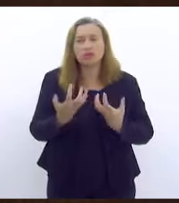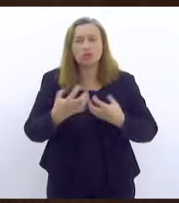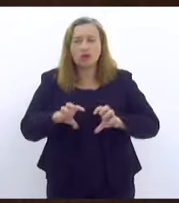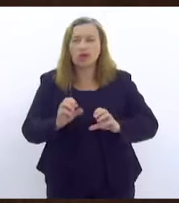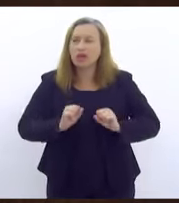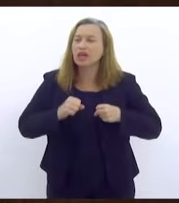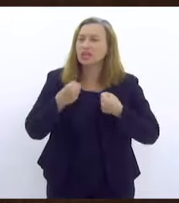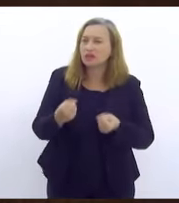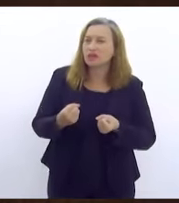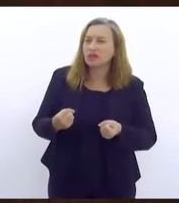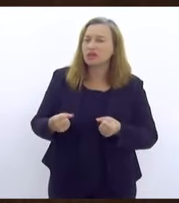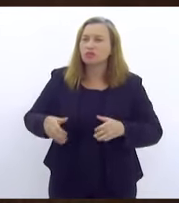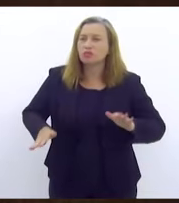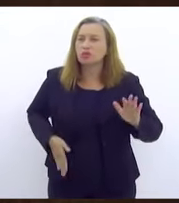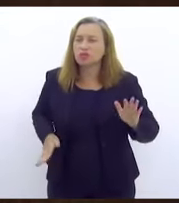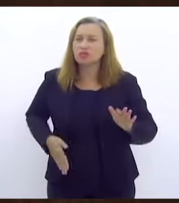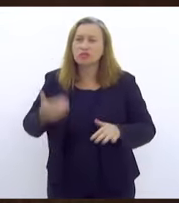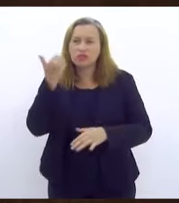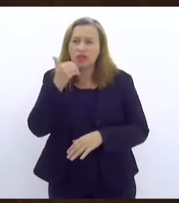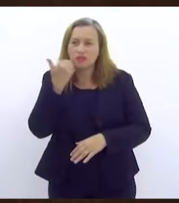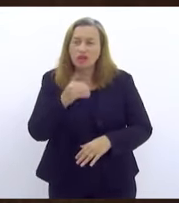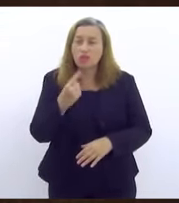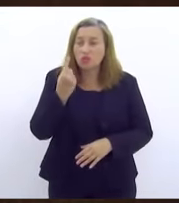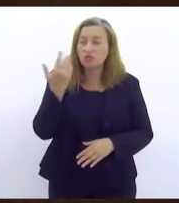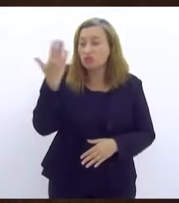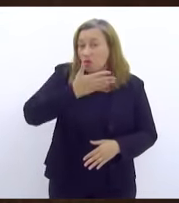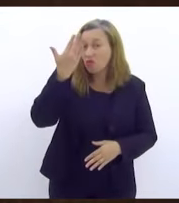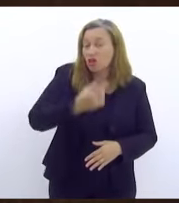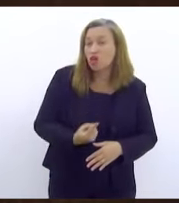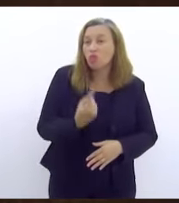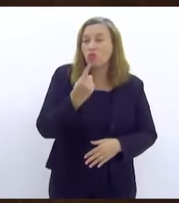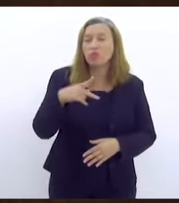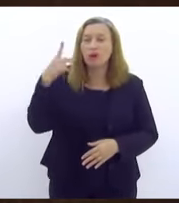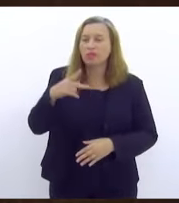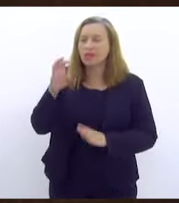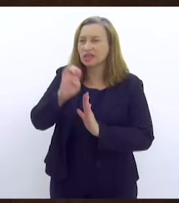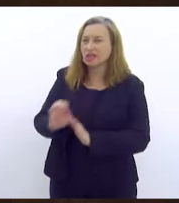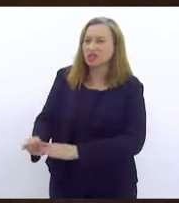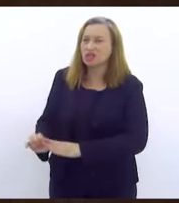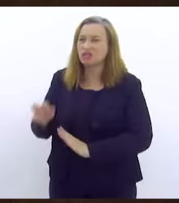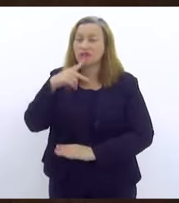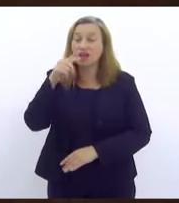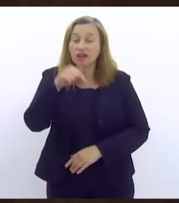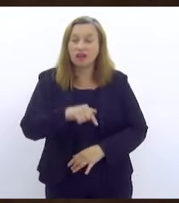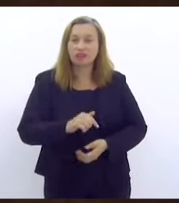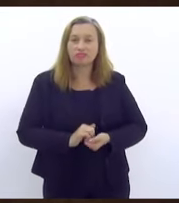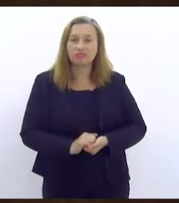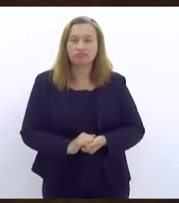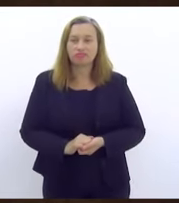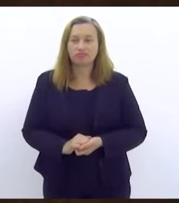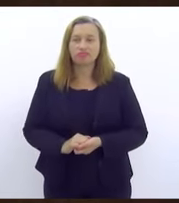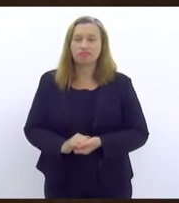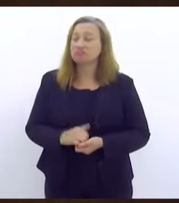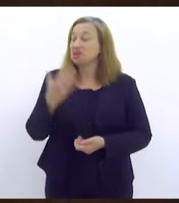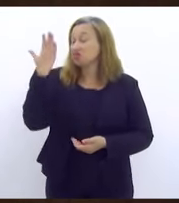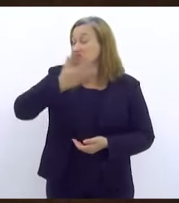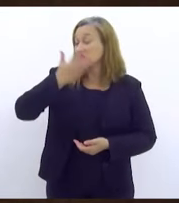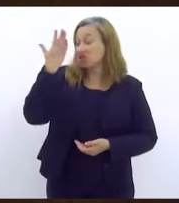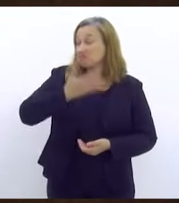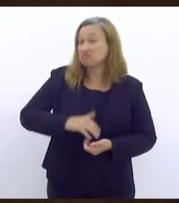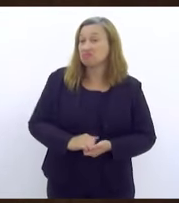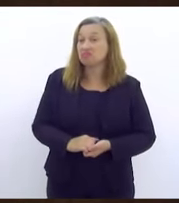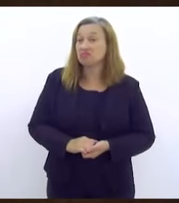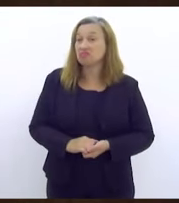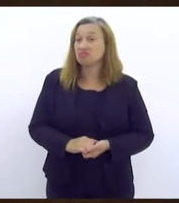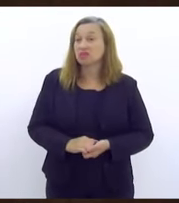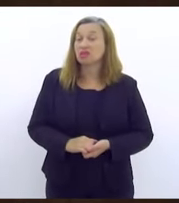esses vagabundos marginais. E a gente não vê um parlamentar, deputado Rodrigo, da esquerda levantar esse assunto aqui. Eu não vi.